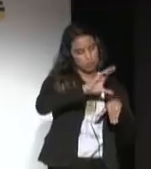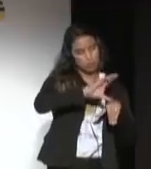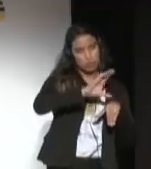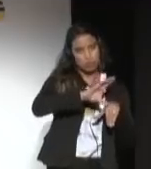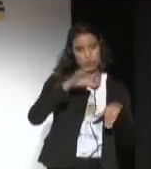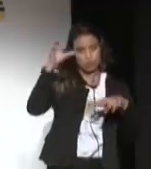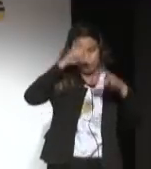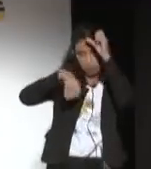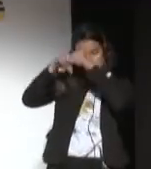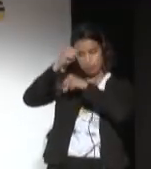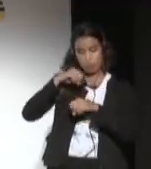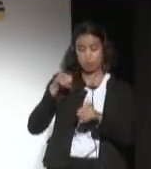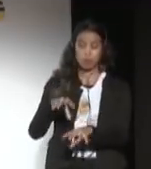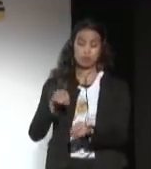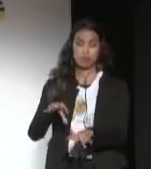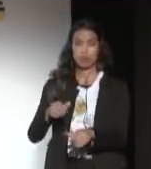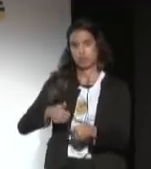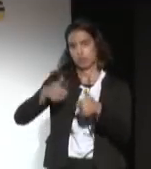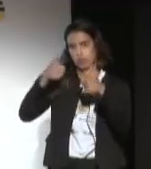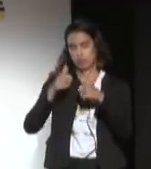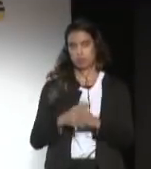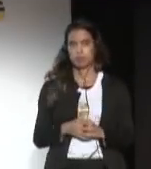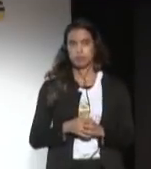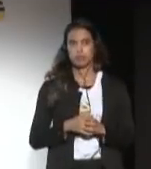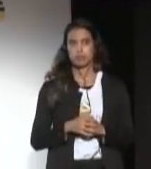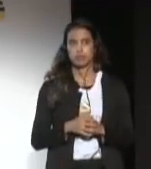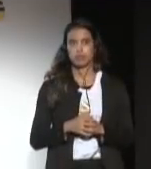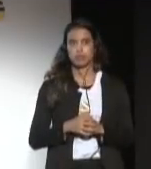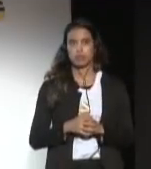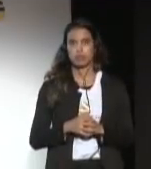aprendendo como ensinar melhor o conteúdo.